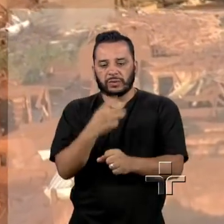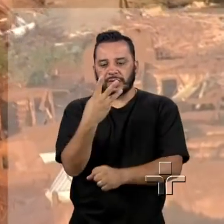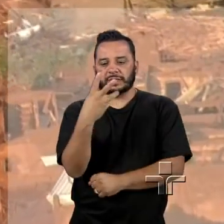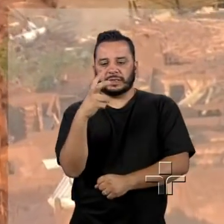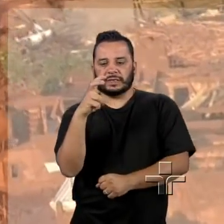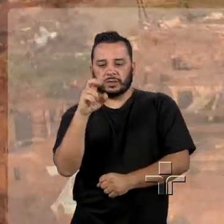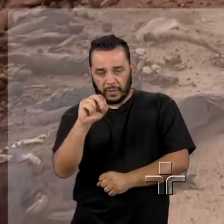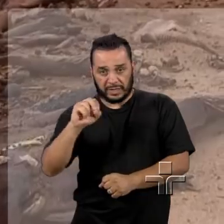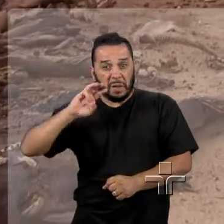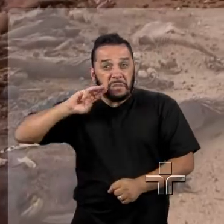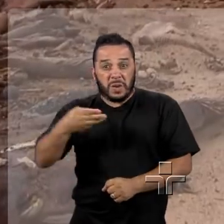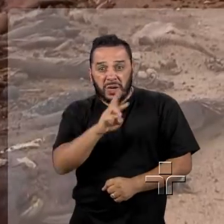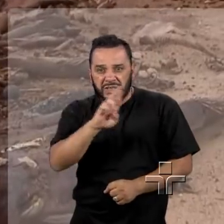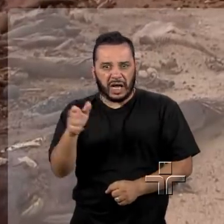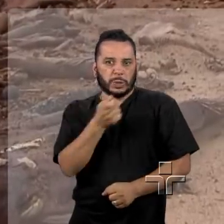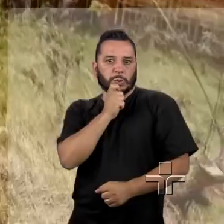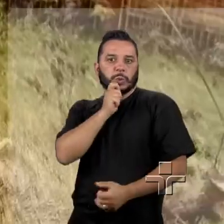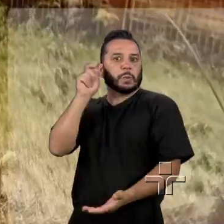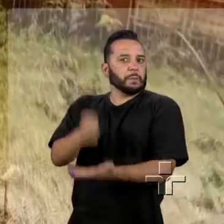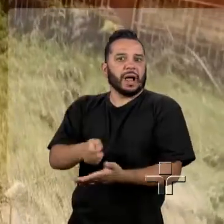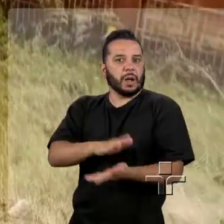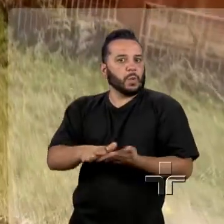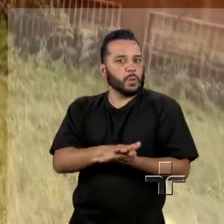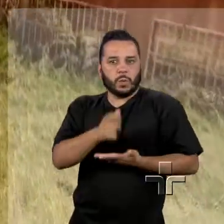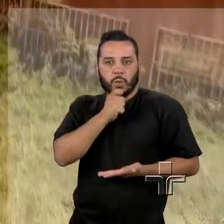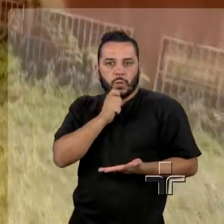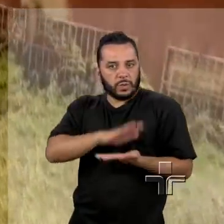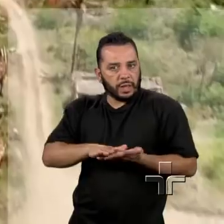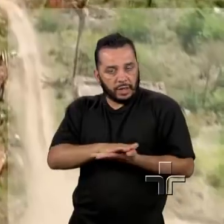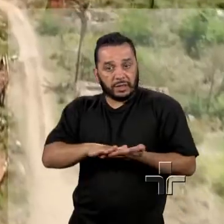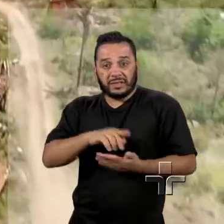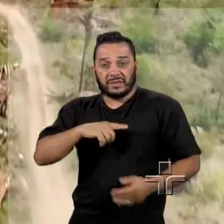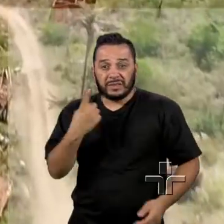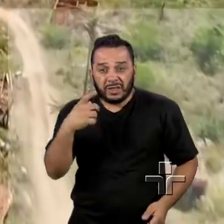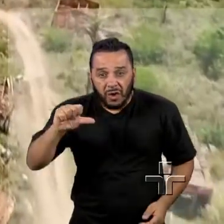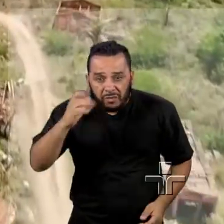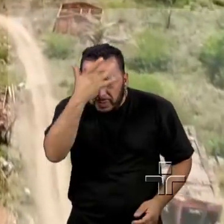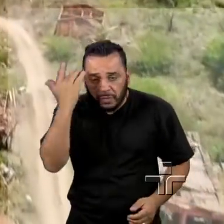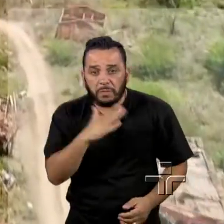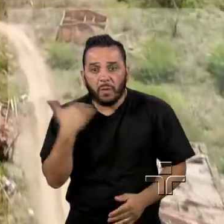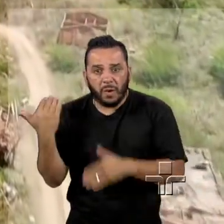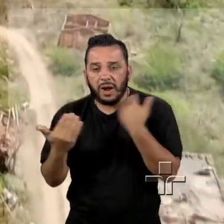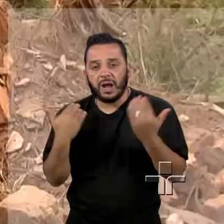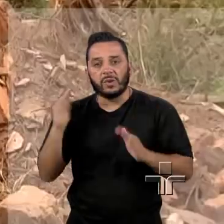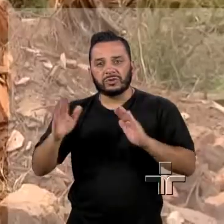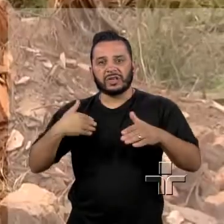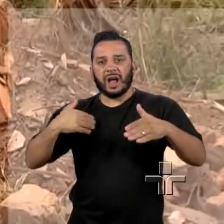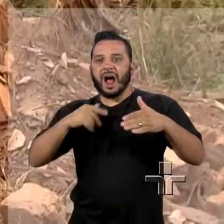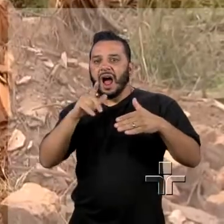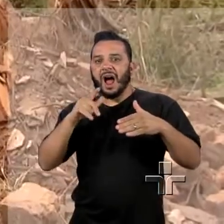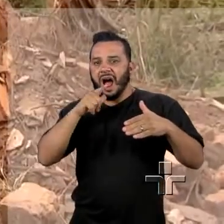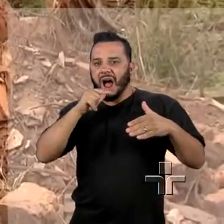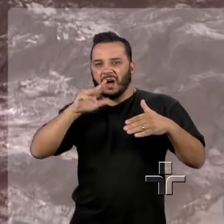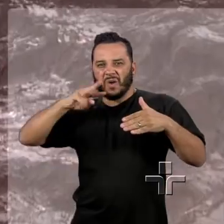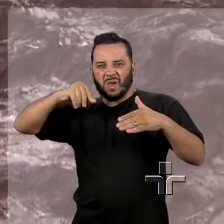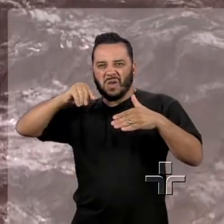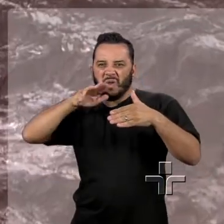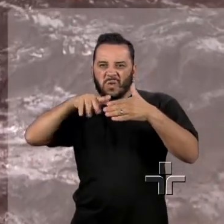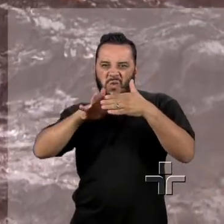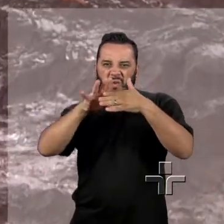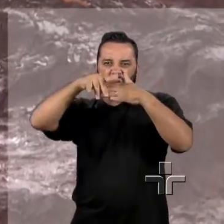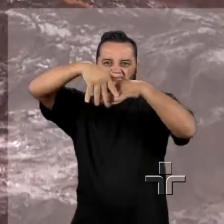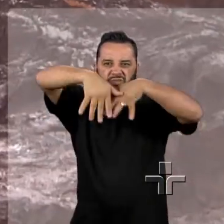R$350 milhões, ainda não foram pagas pela empresa. 19 pessoas morreram após o rompimento da barragem de Fundão, em